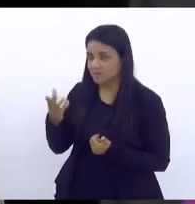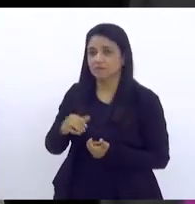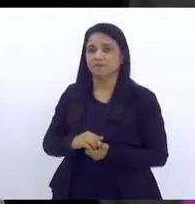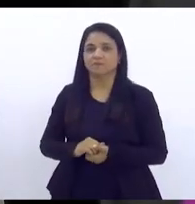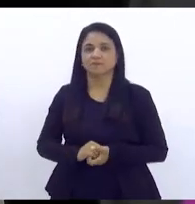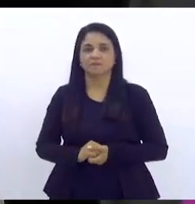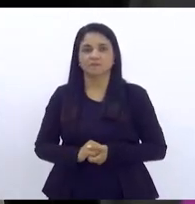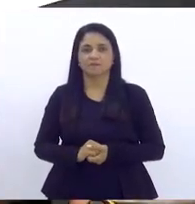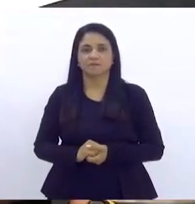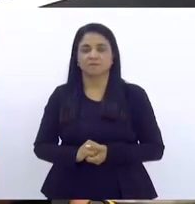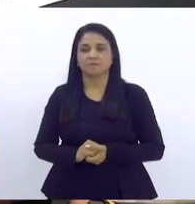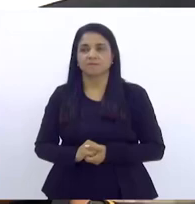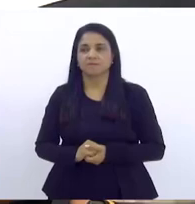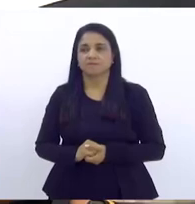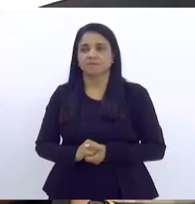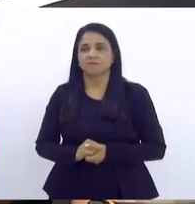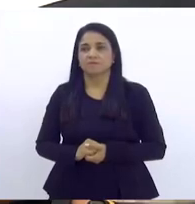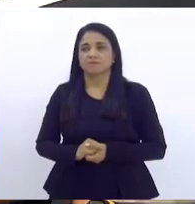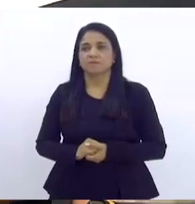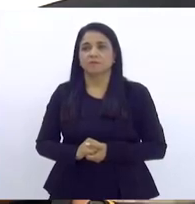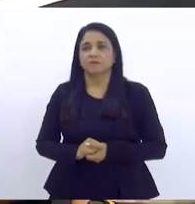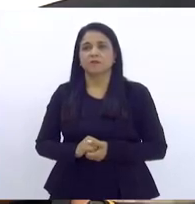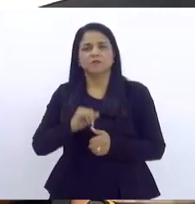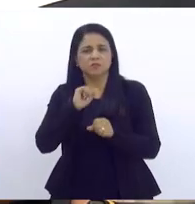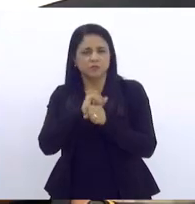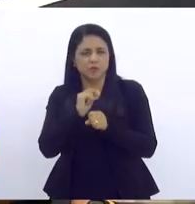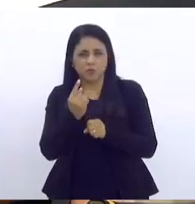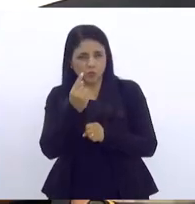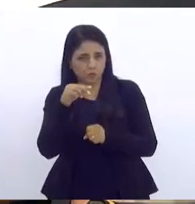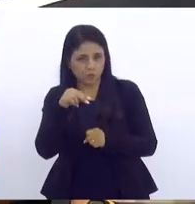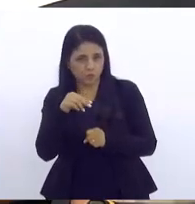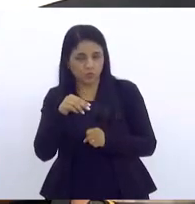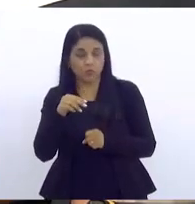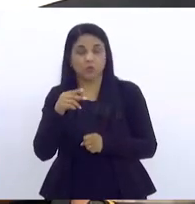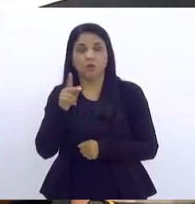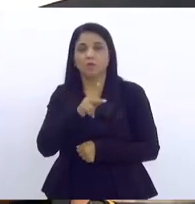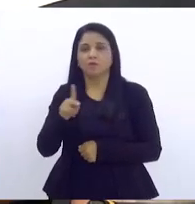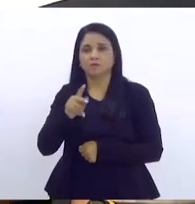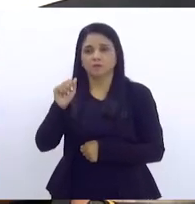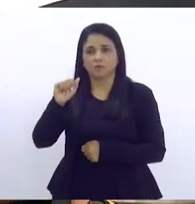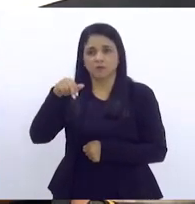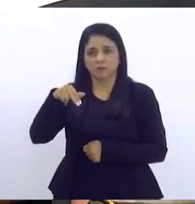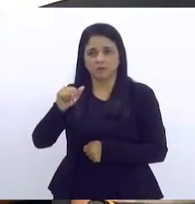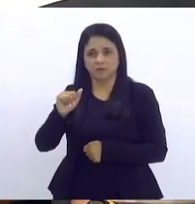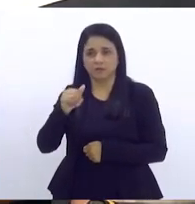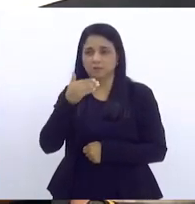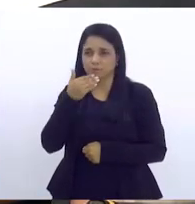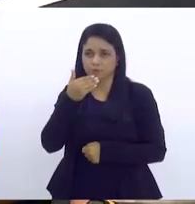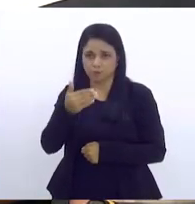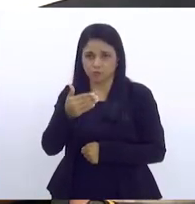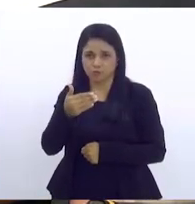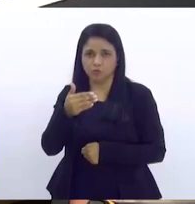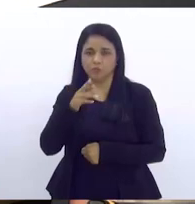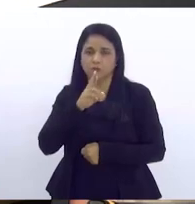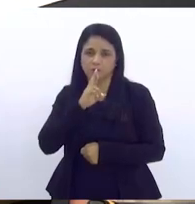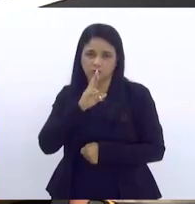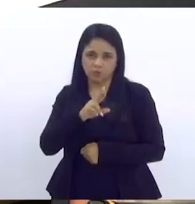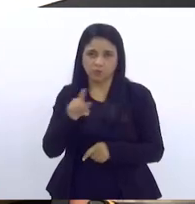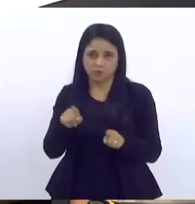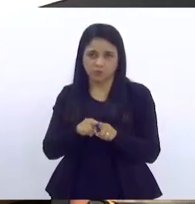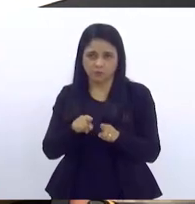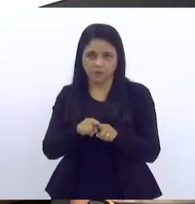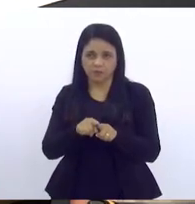Ok só um momento que a professora Ana foi citada aqui pediu só para eh responder também vê se